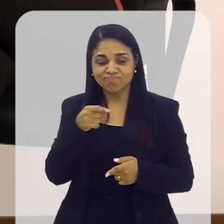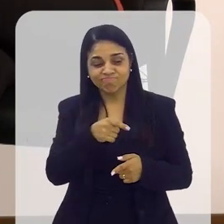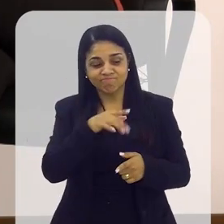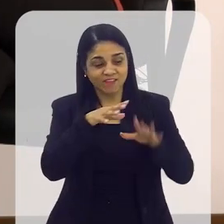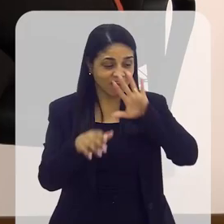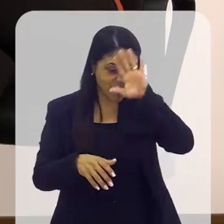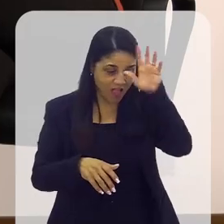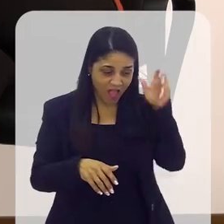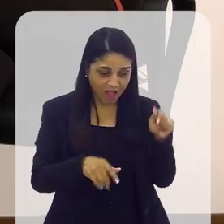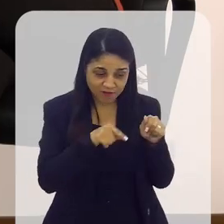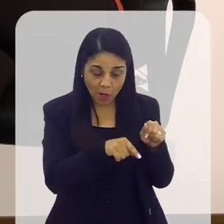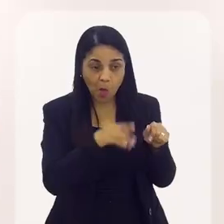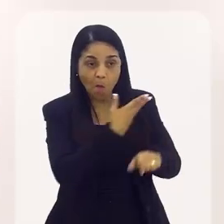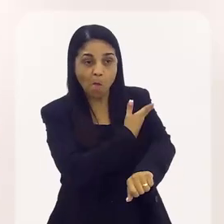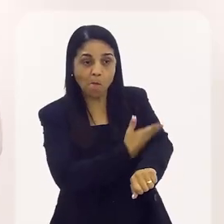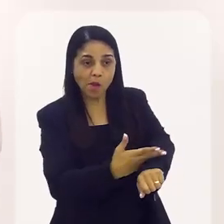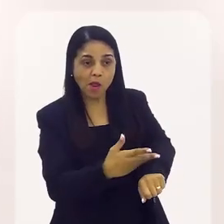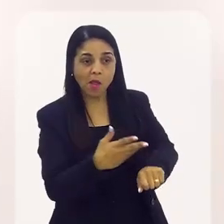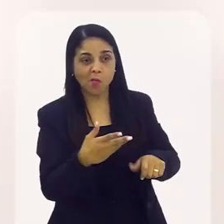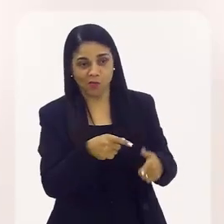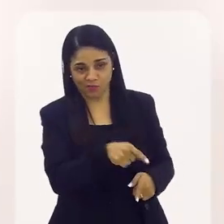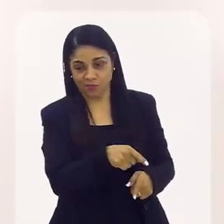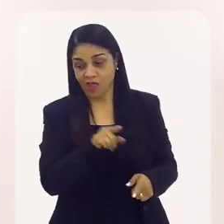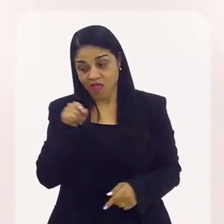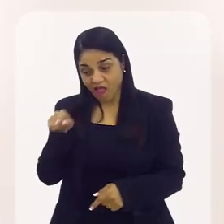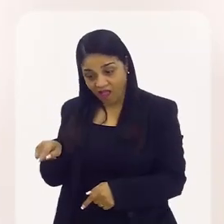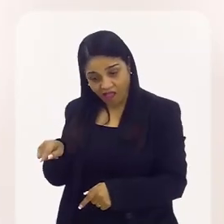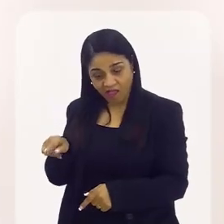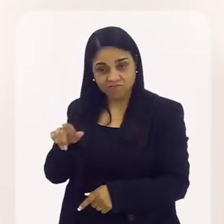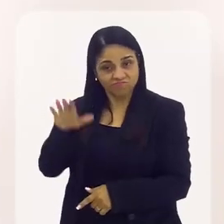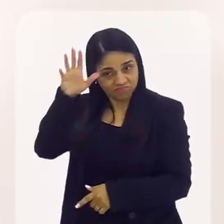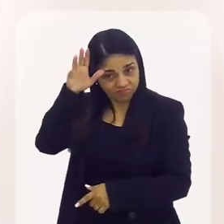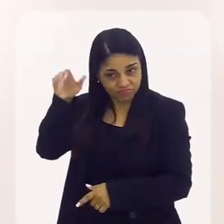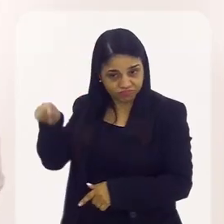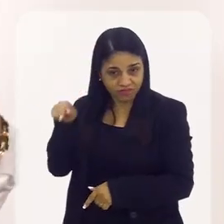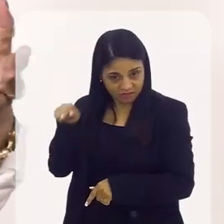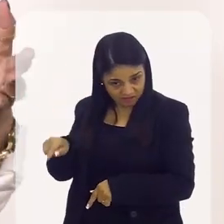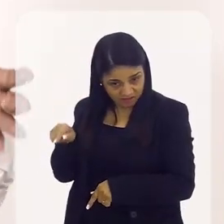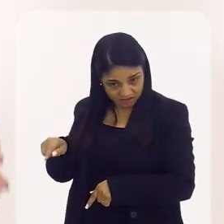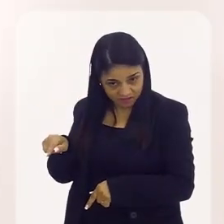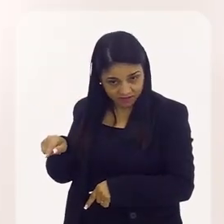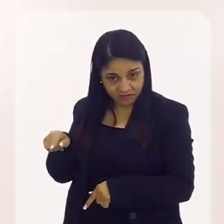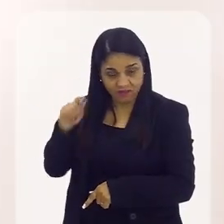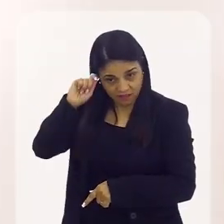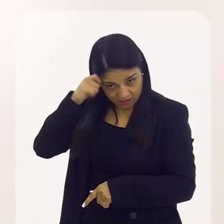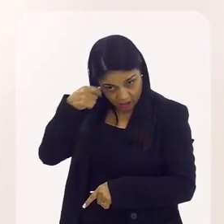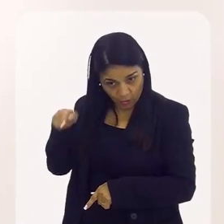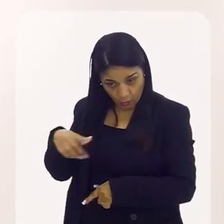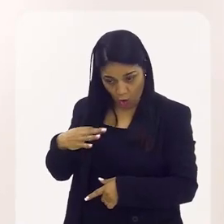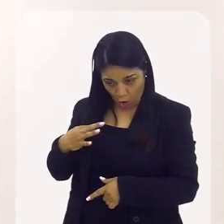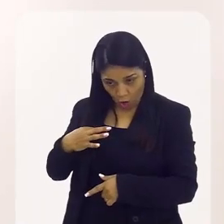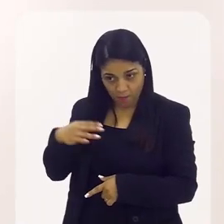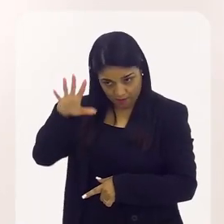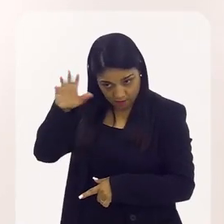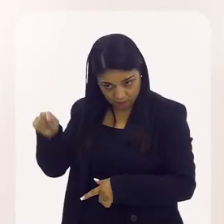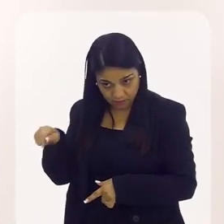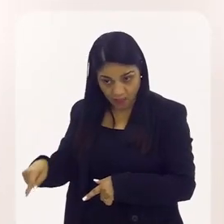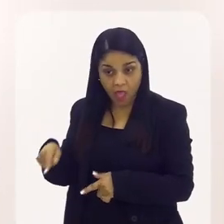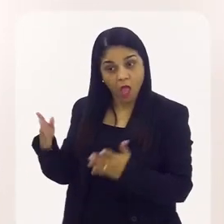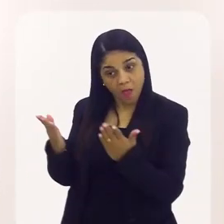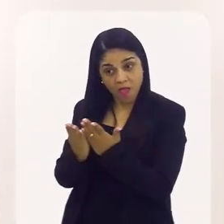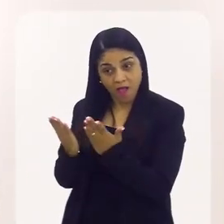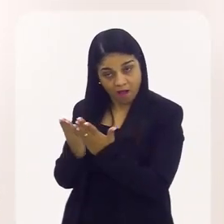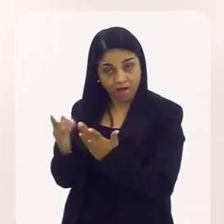matriz africano é o branco, aquele ali, ó. E ele é o evangélico, e ela ficou lá com aquela cara dela sem saber o que dizer. Quer